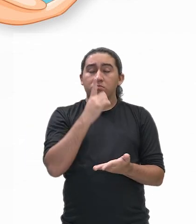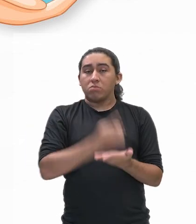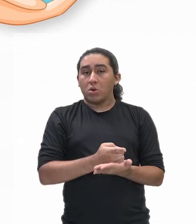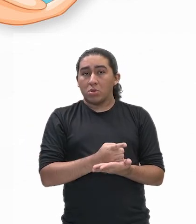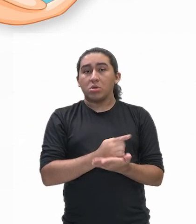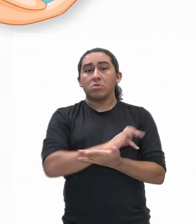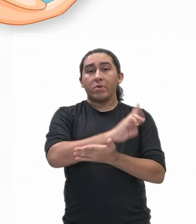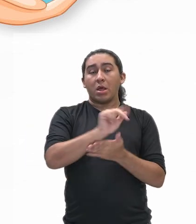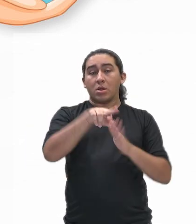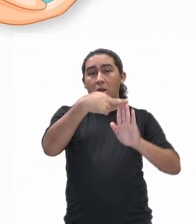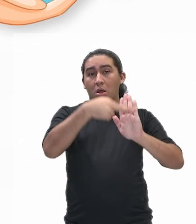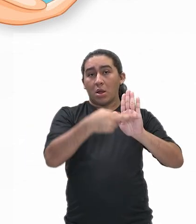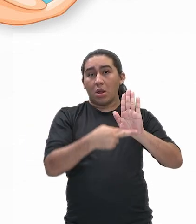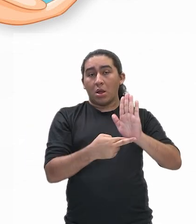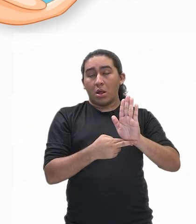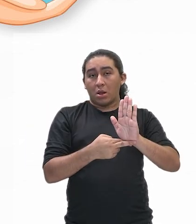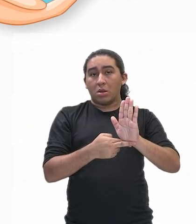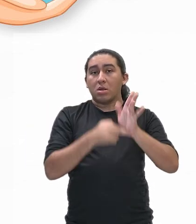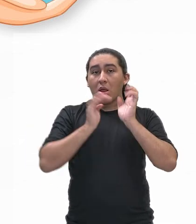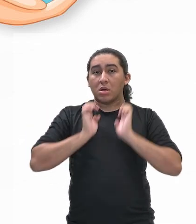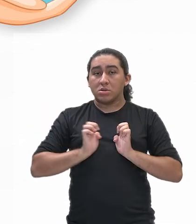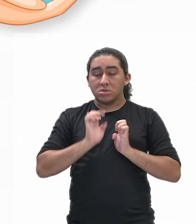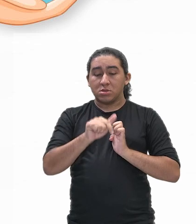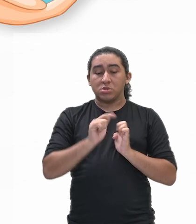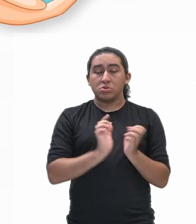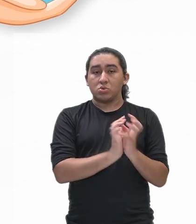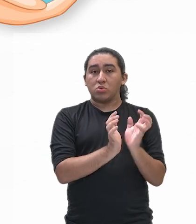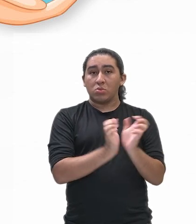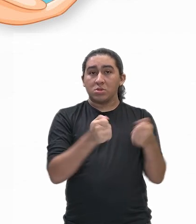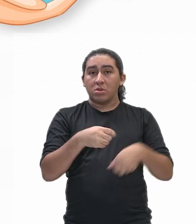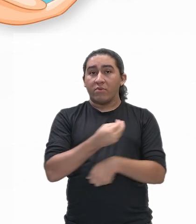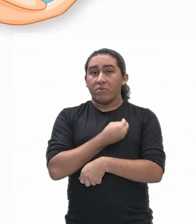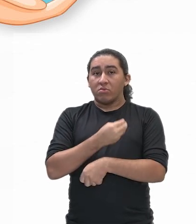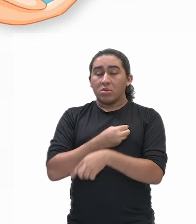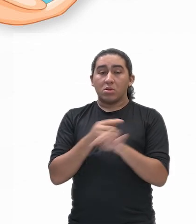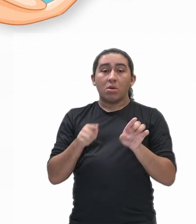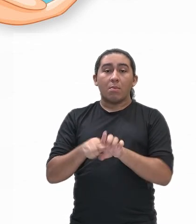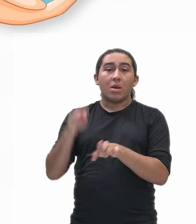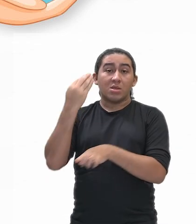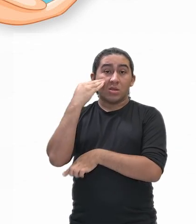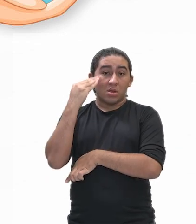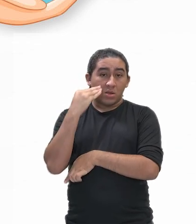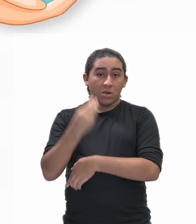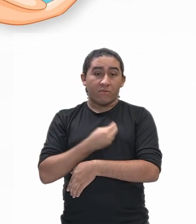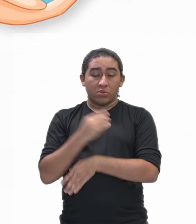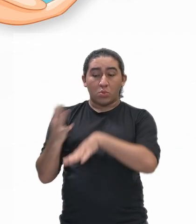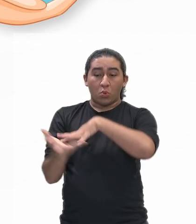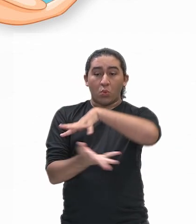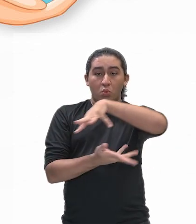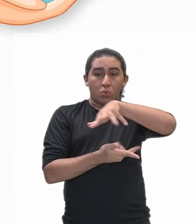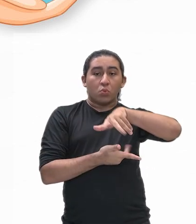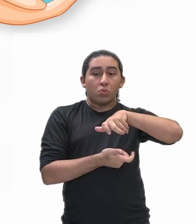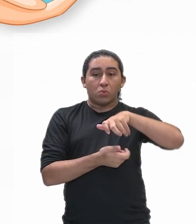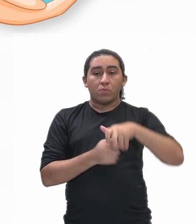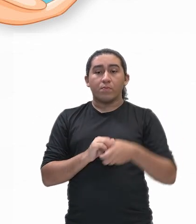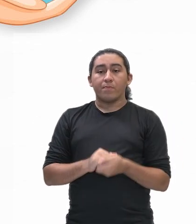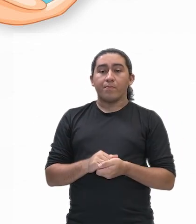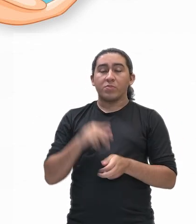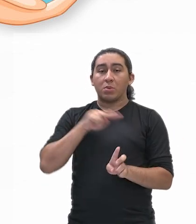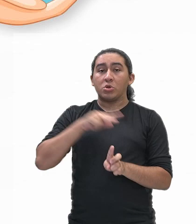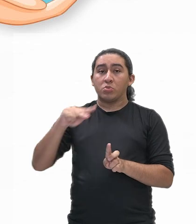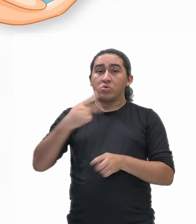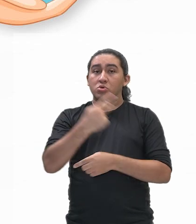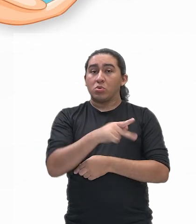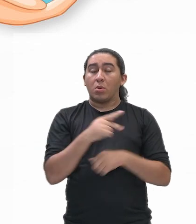os princípios morais desse grupo e suas interpretações do mundo. Então, a visão de mundo que você tem, muitas